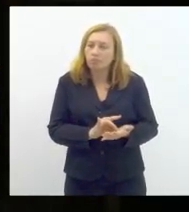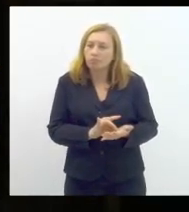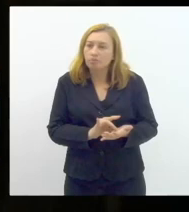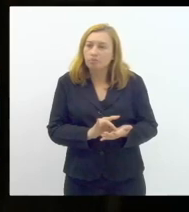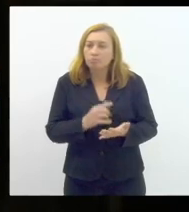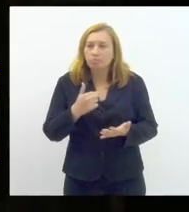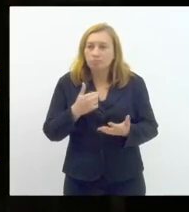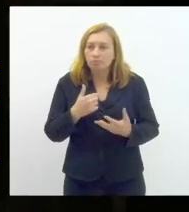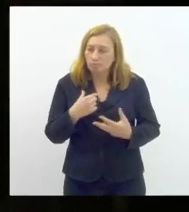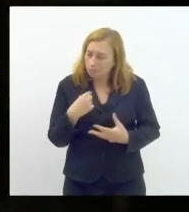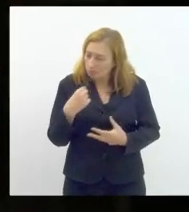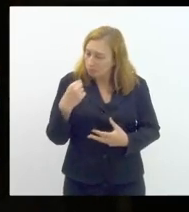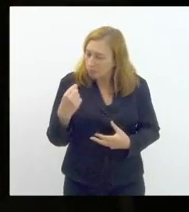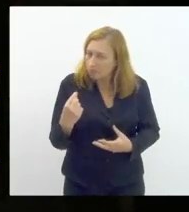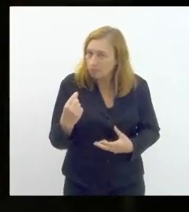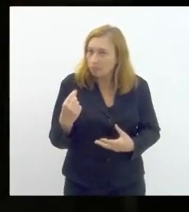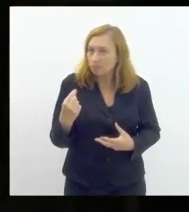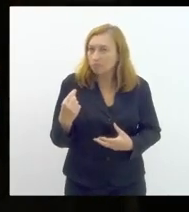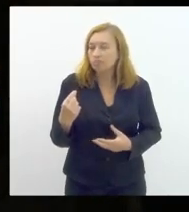me elegi